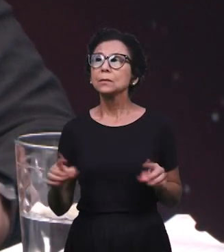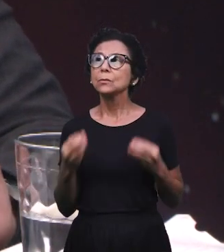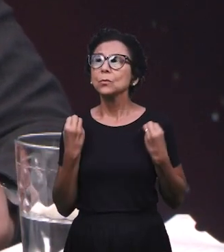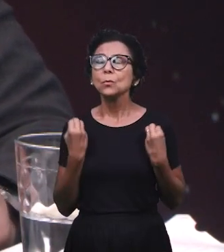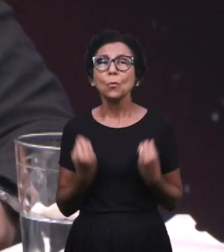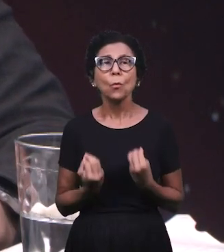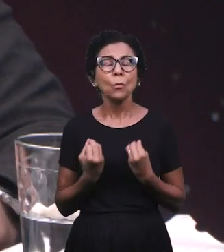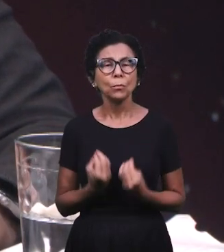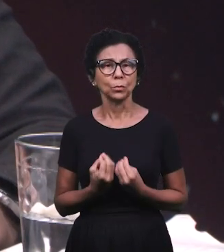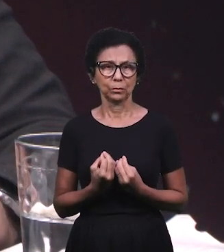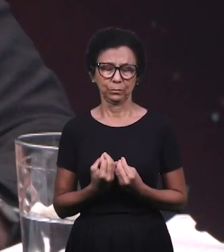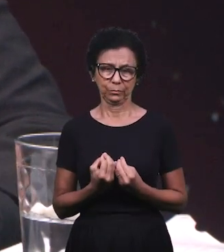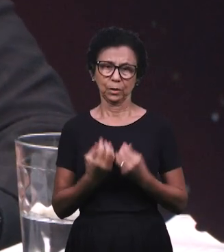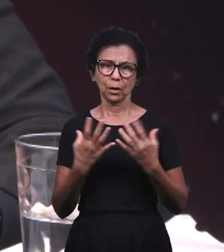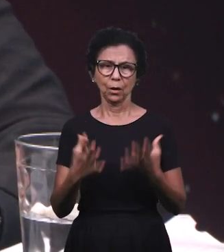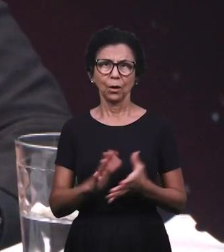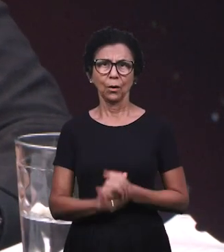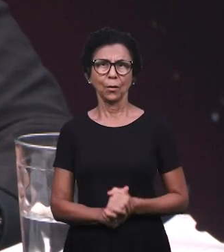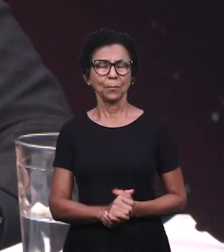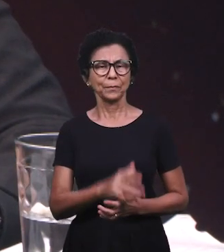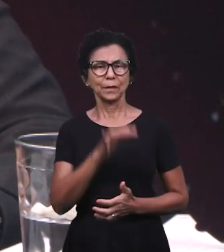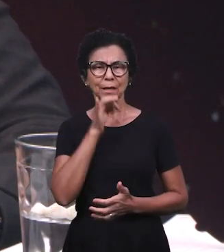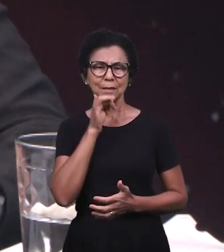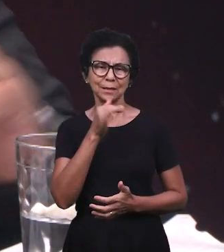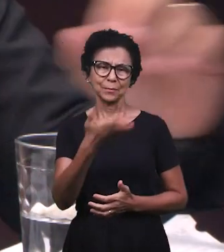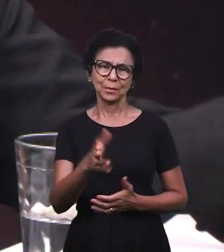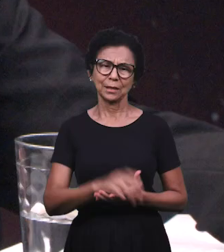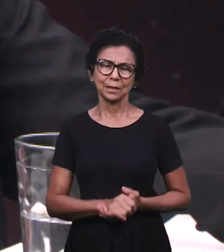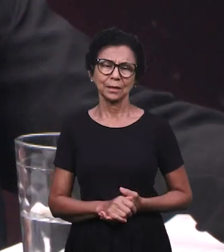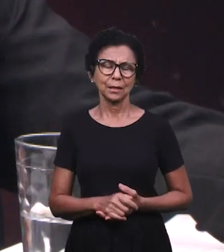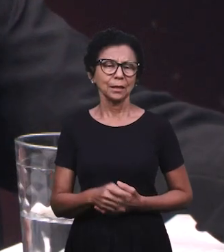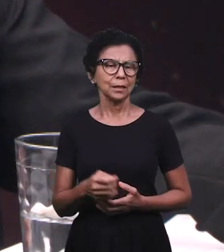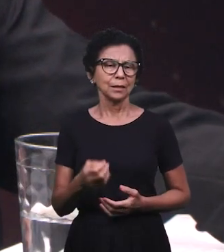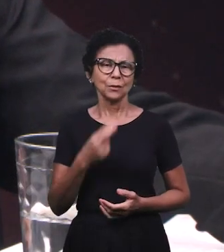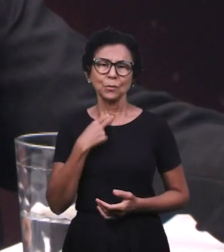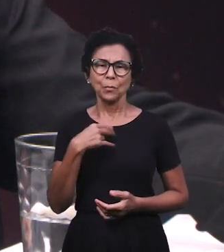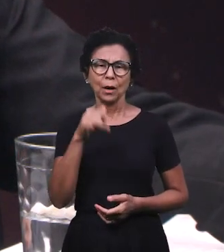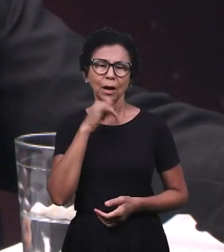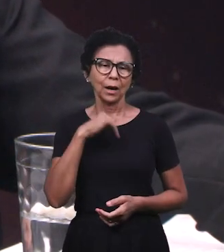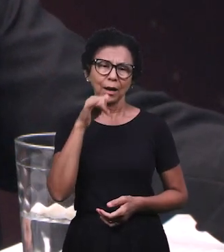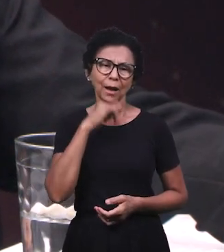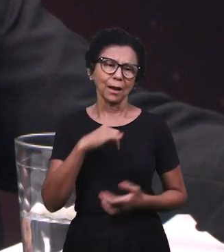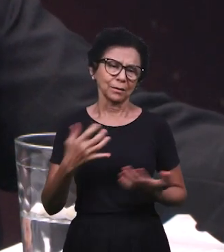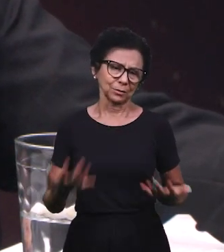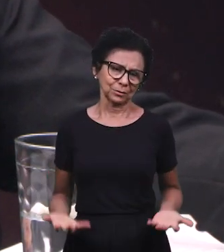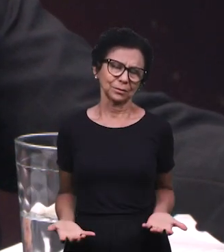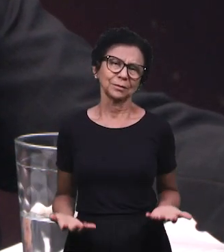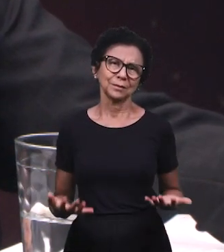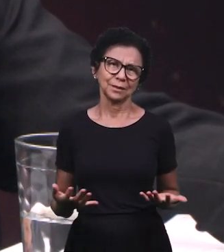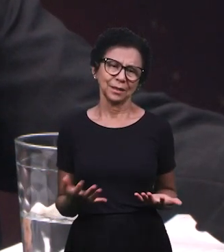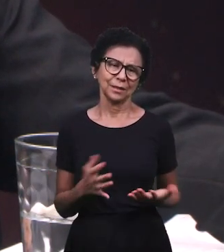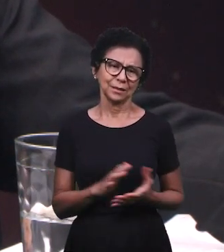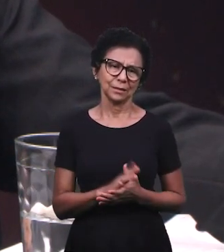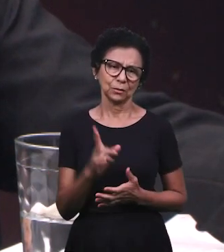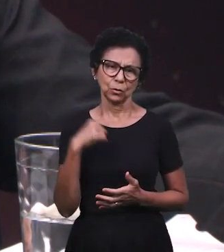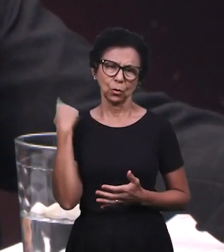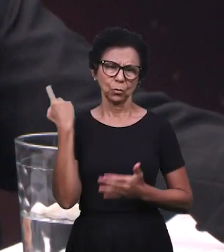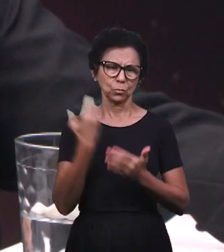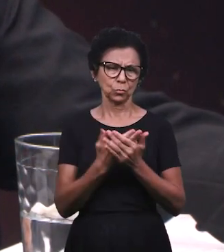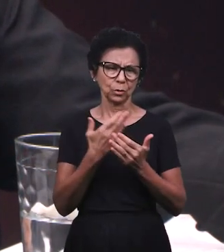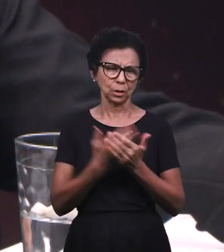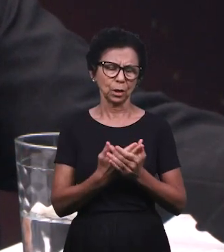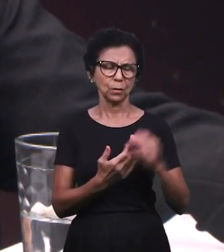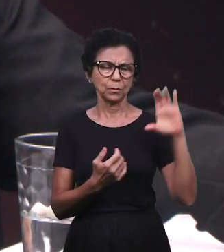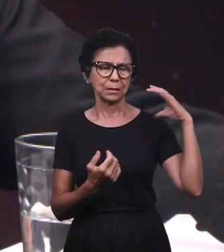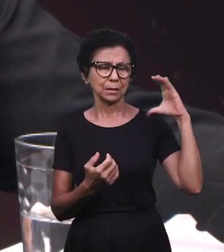um design. Olha, isso aqui não pode ser obra do acaso, não tem como. Nós, como cientistas, como pessoas estudadas, não tem como a gente olhar